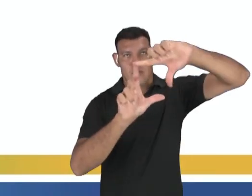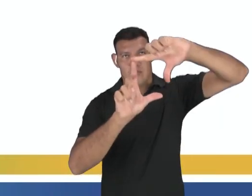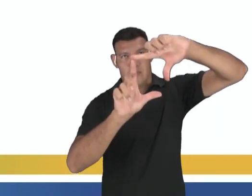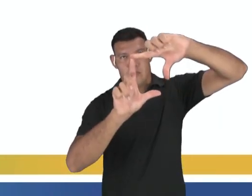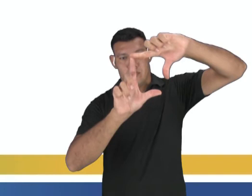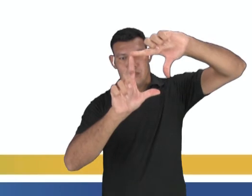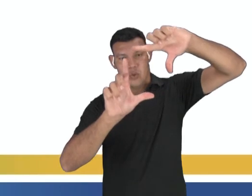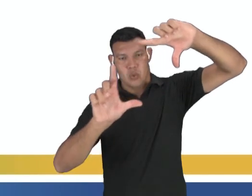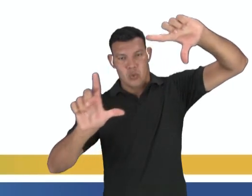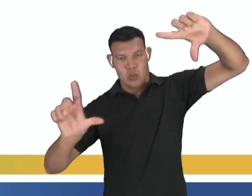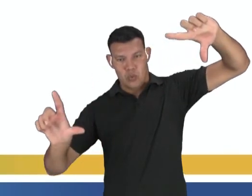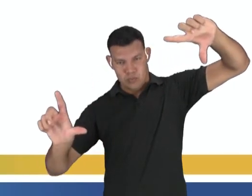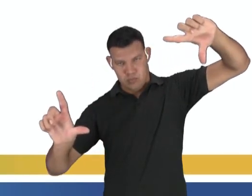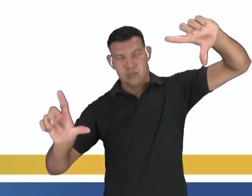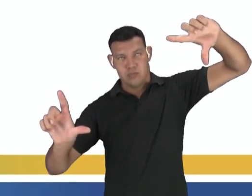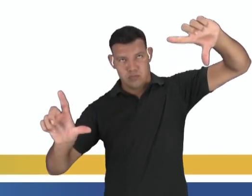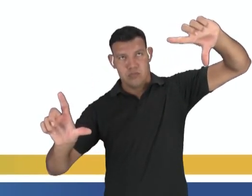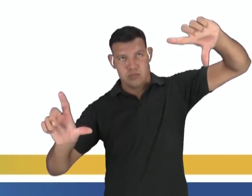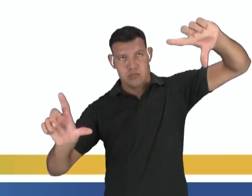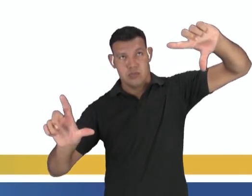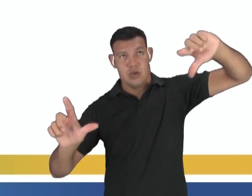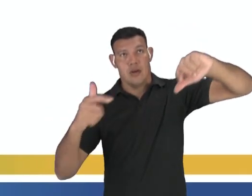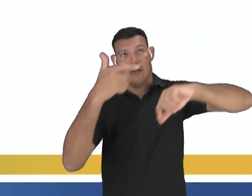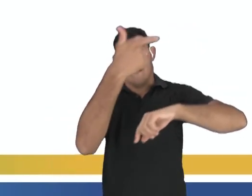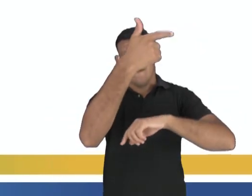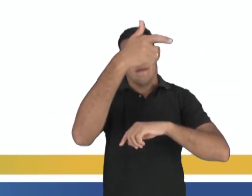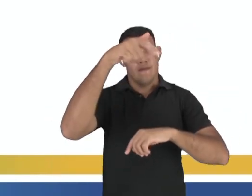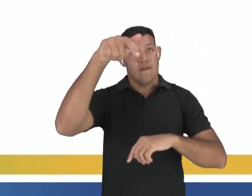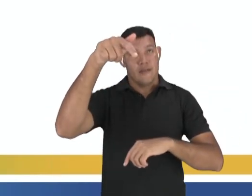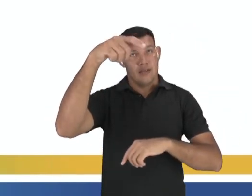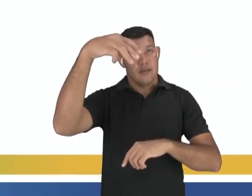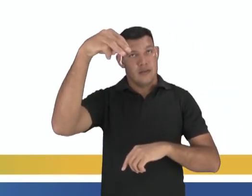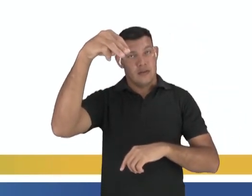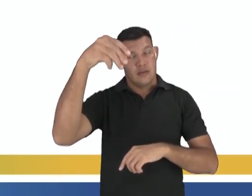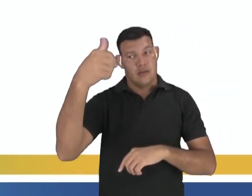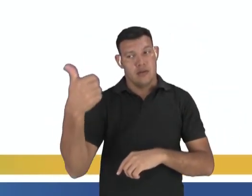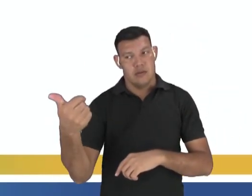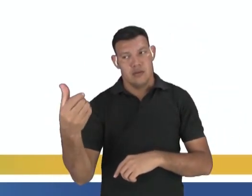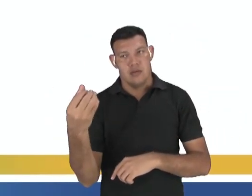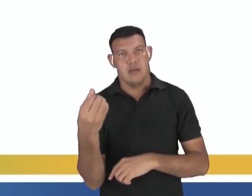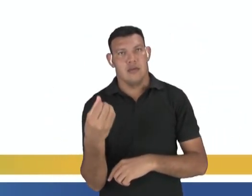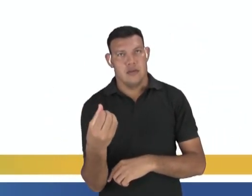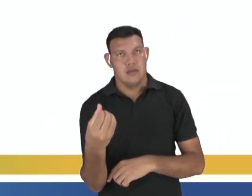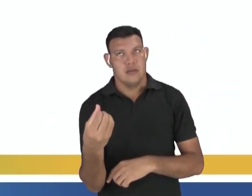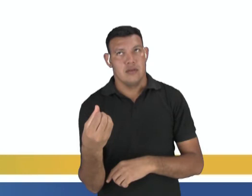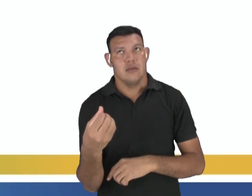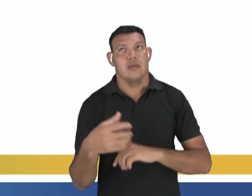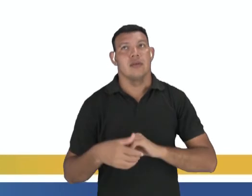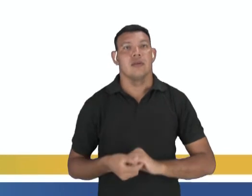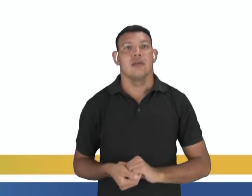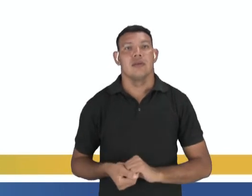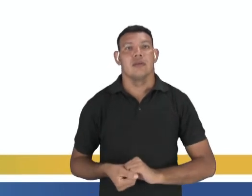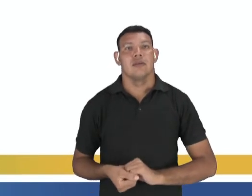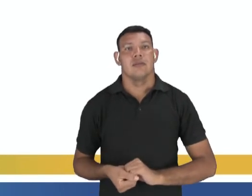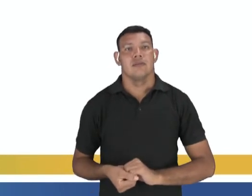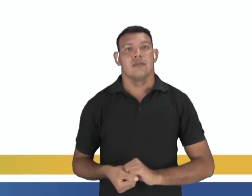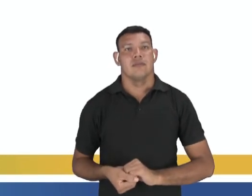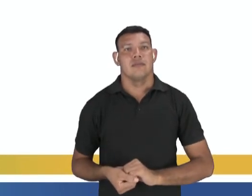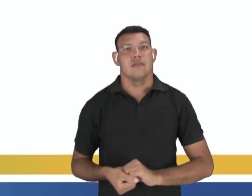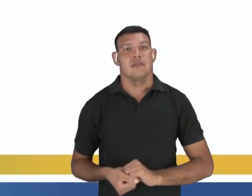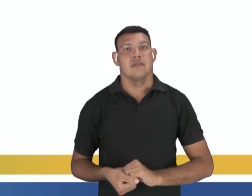nós temos um quadrilátero com os 4 ângulos medindo 90 graus. Então nós temos aí um